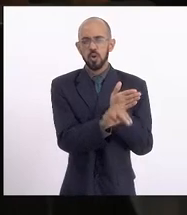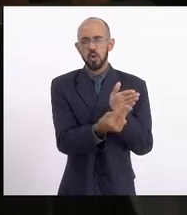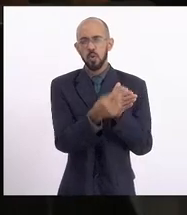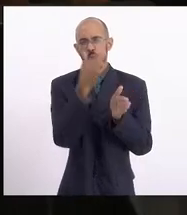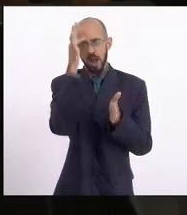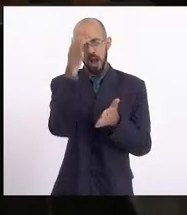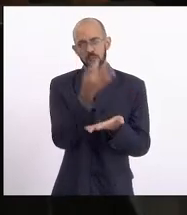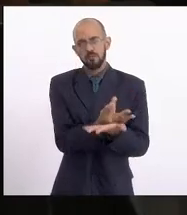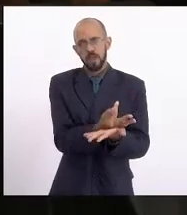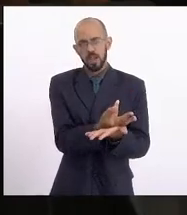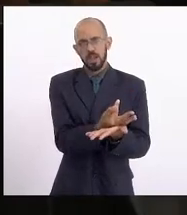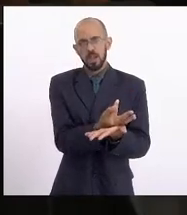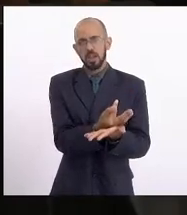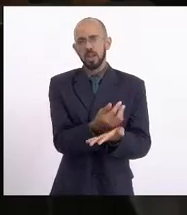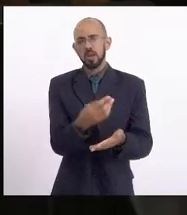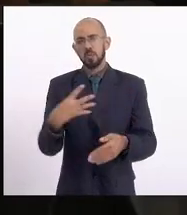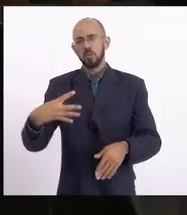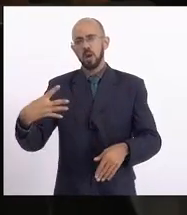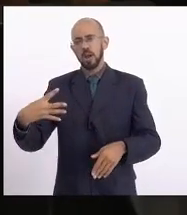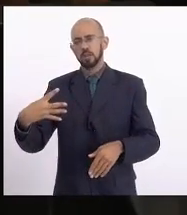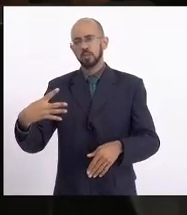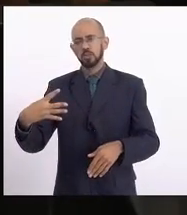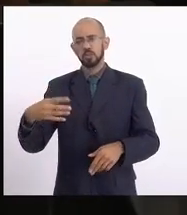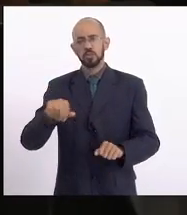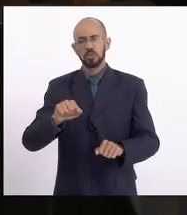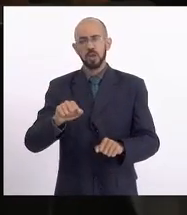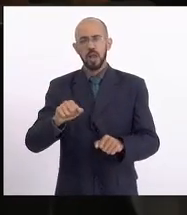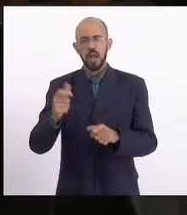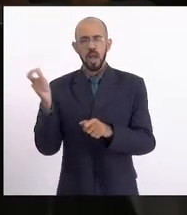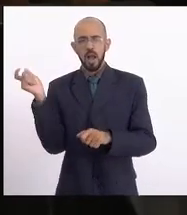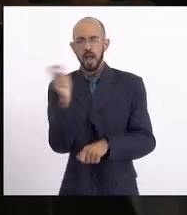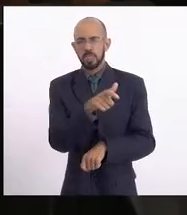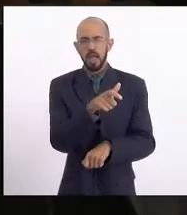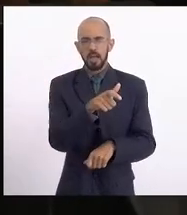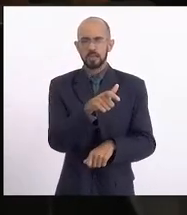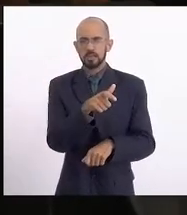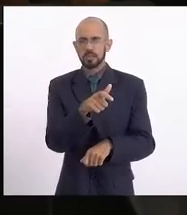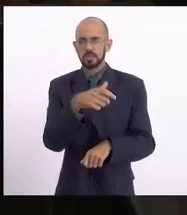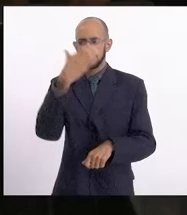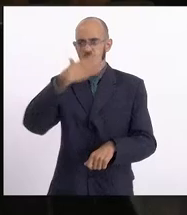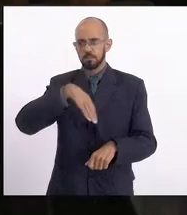credo. Quarto artigo, ataques